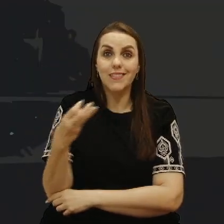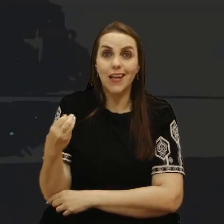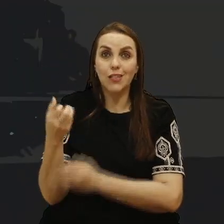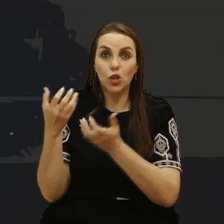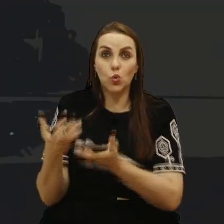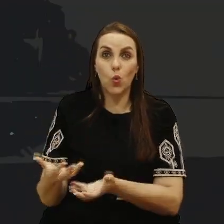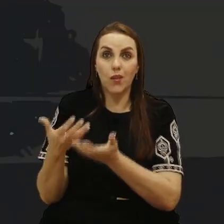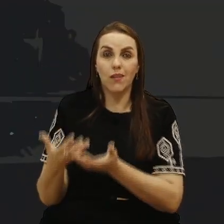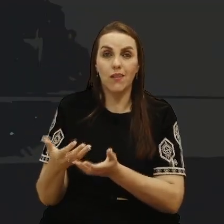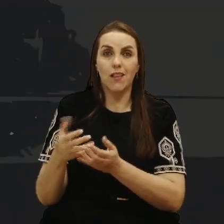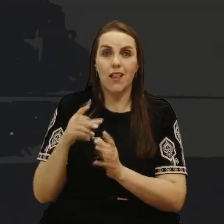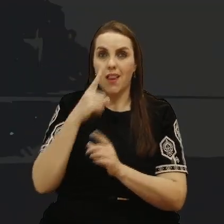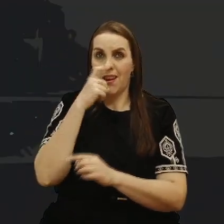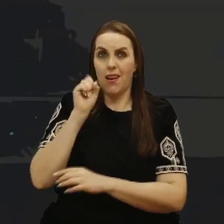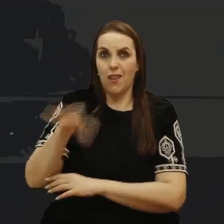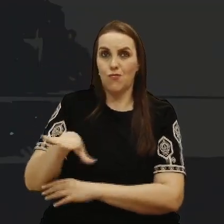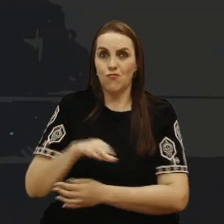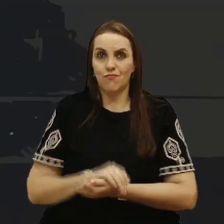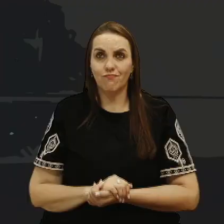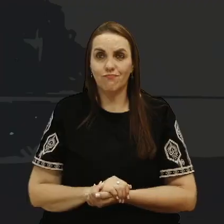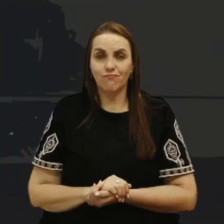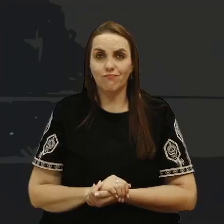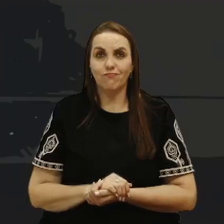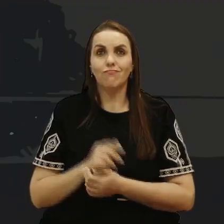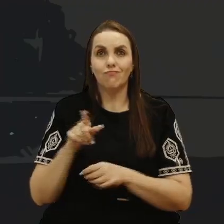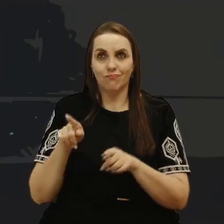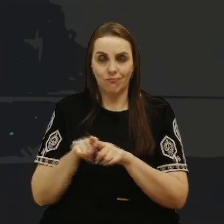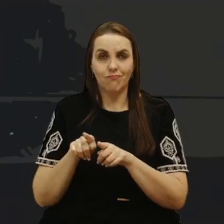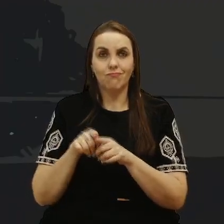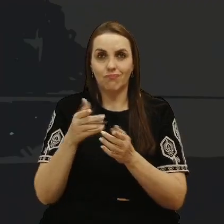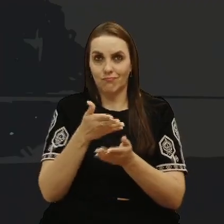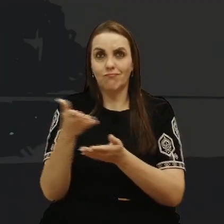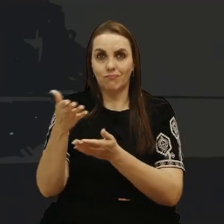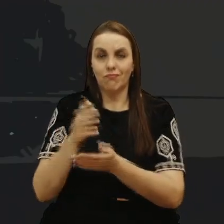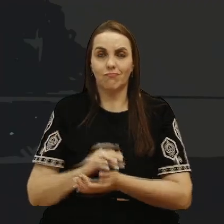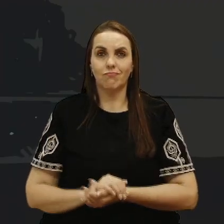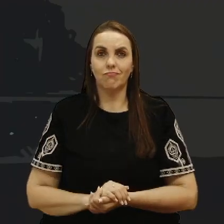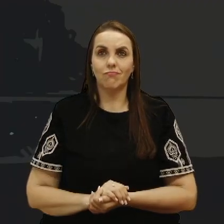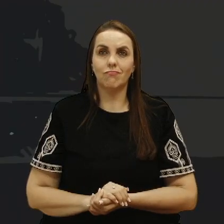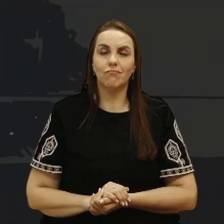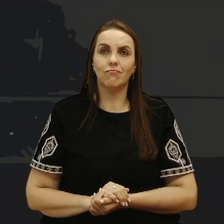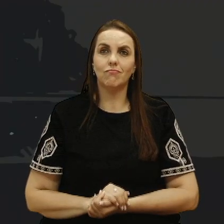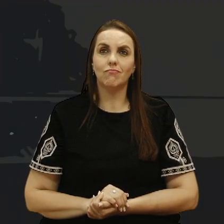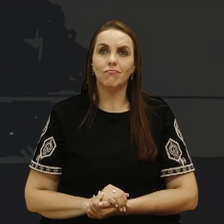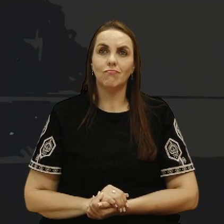Local Agora, monitorado, sim, ao outro vídeo, porque aqui era um lixão.